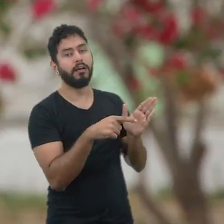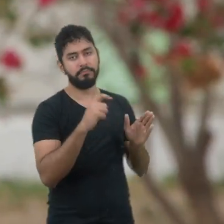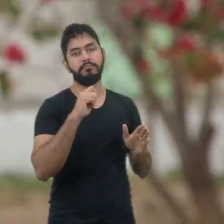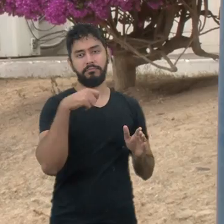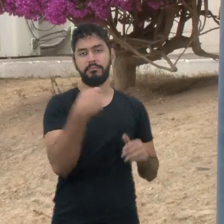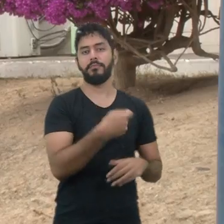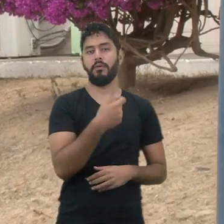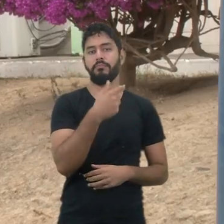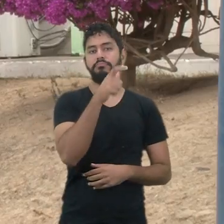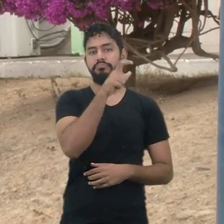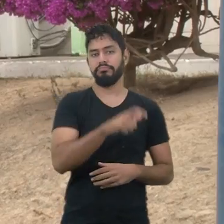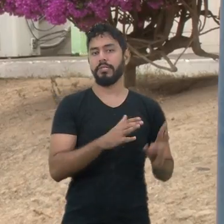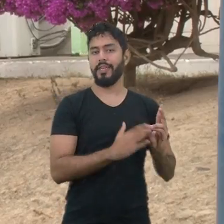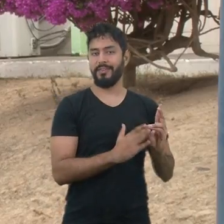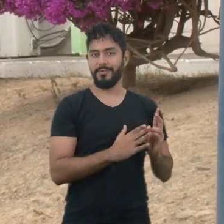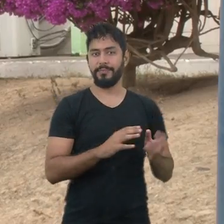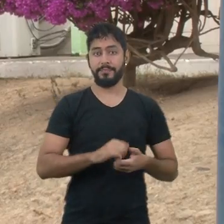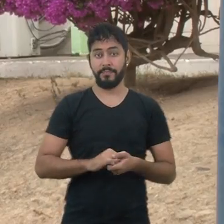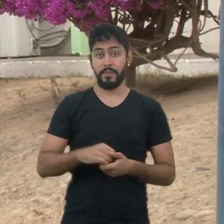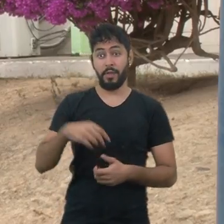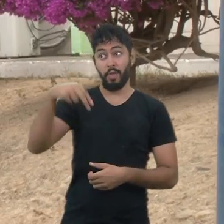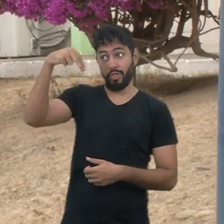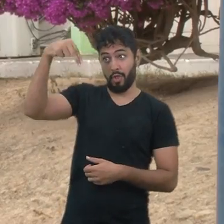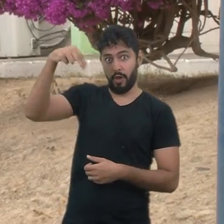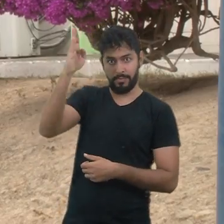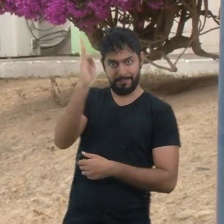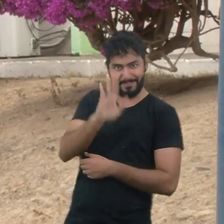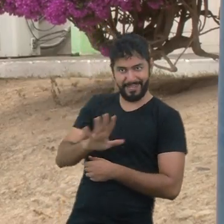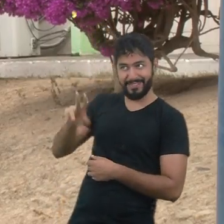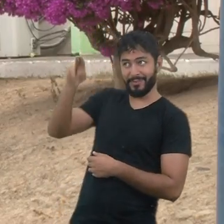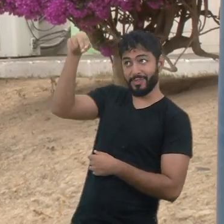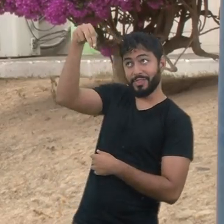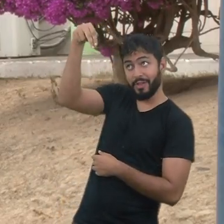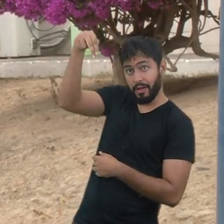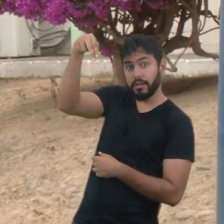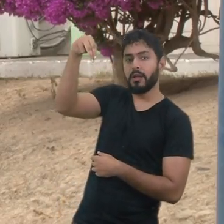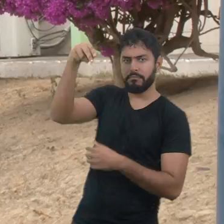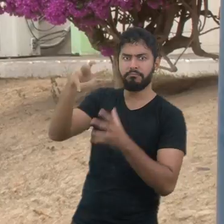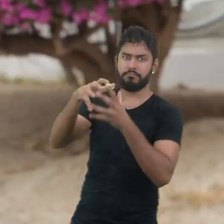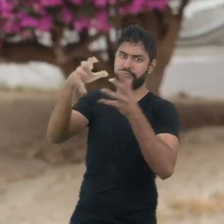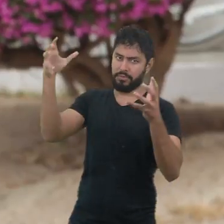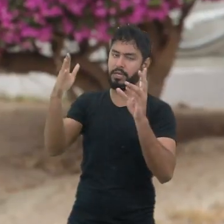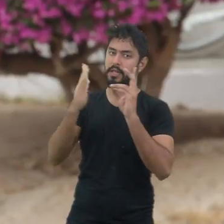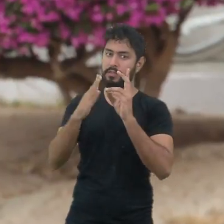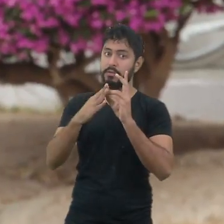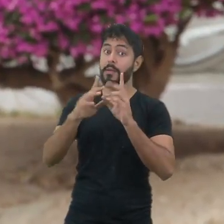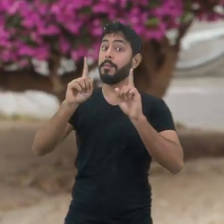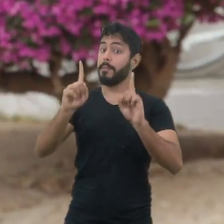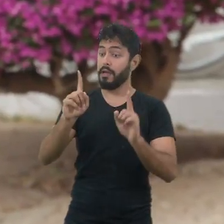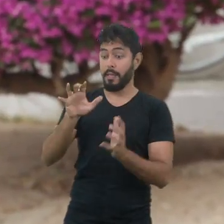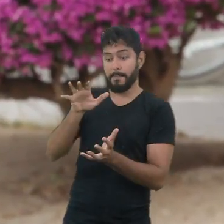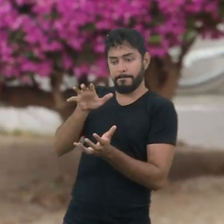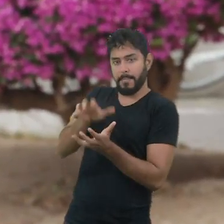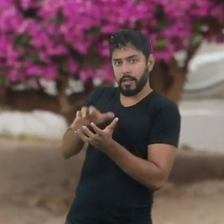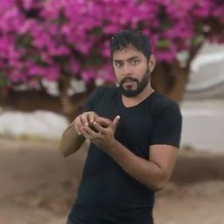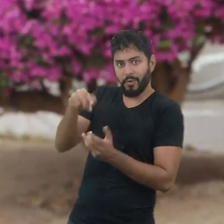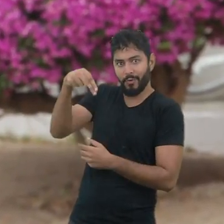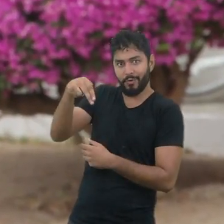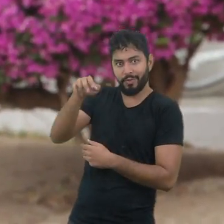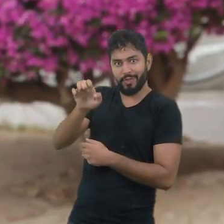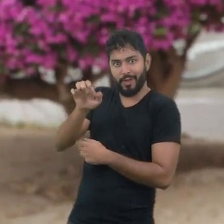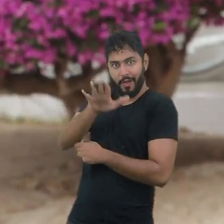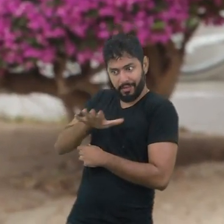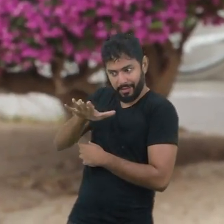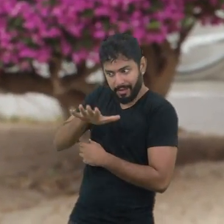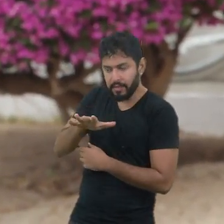ser índio. Eu acredito que fora do norte, da região norte, Pernambuco é o estado que concentra a maior